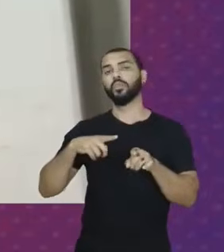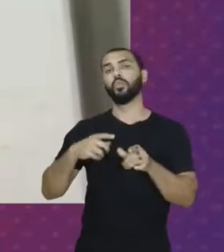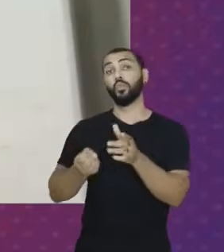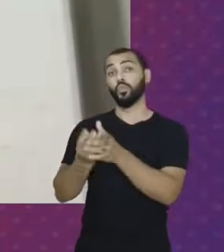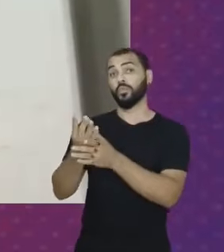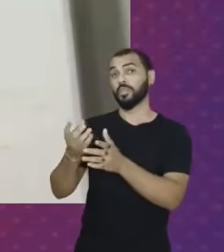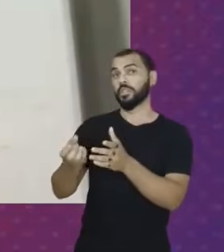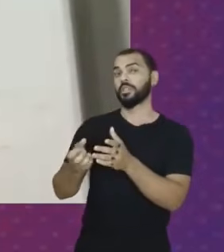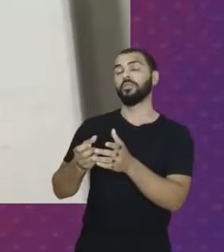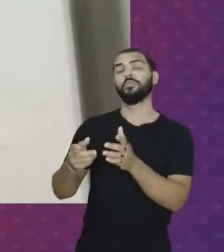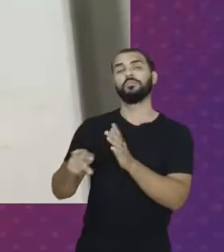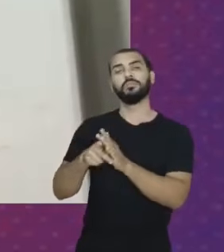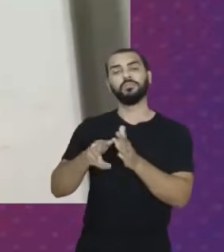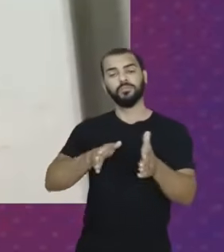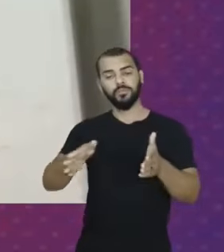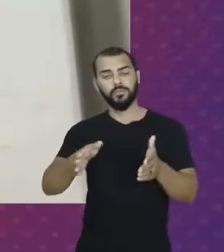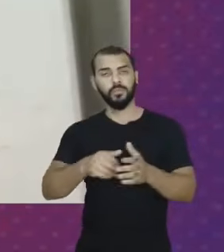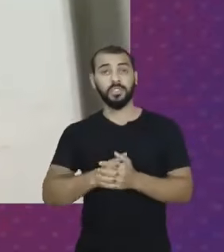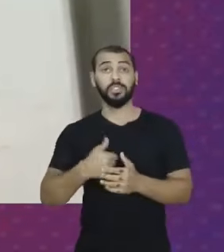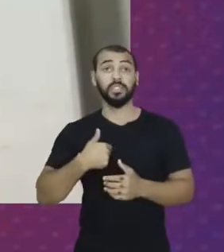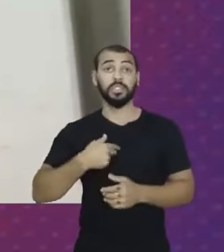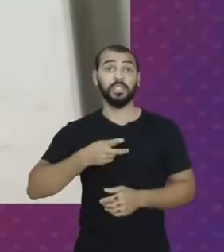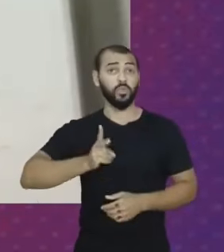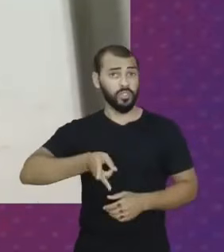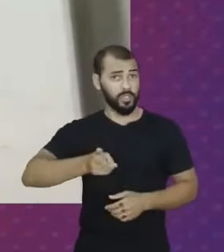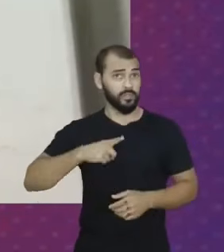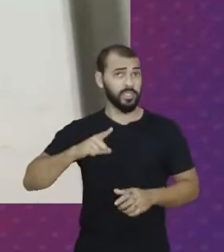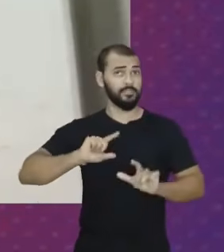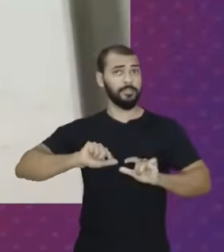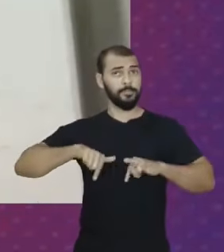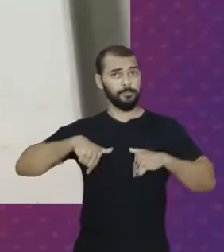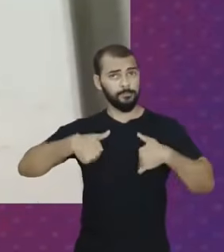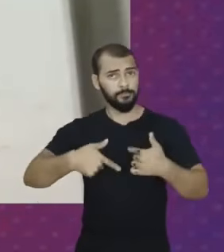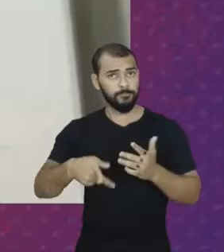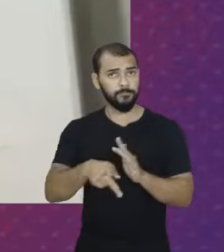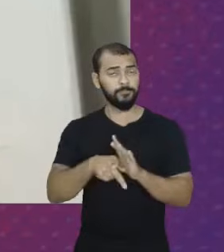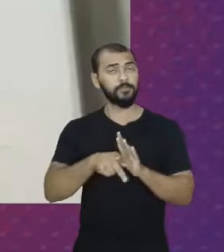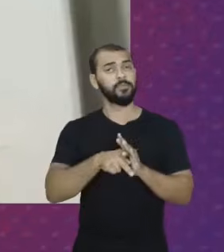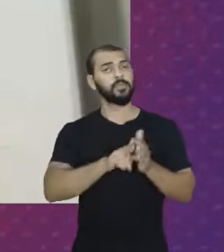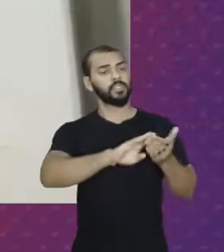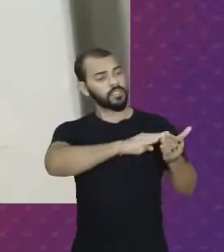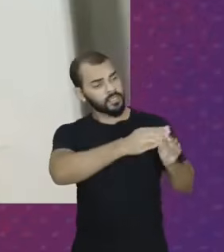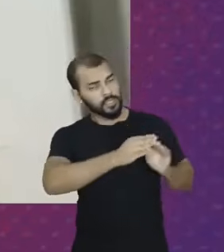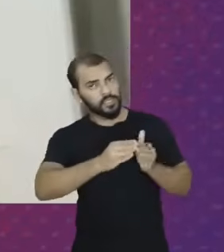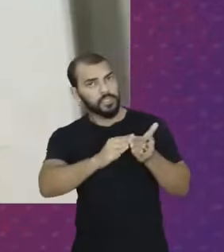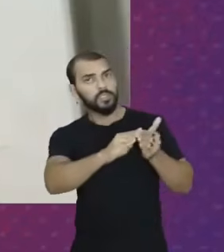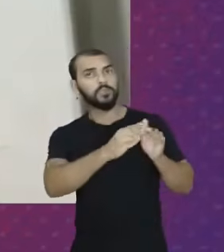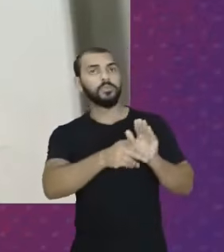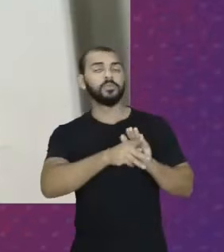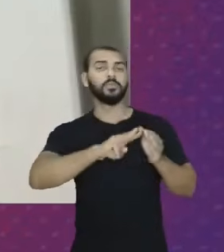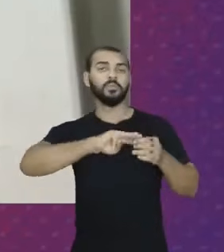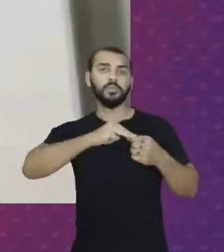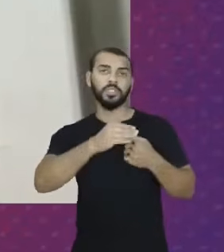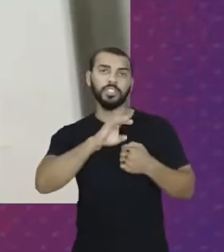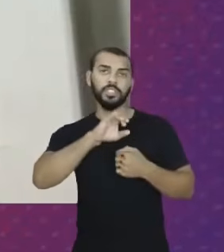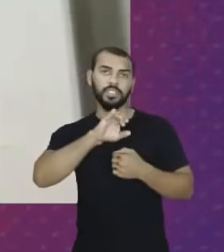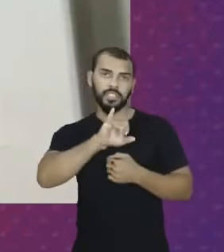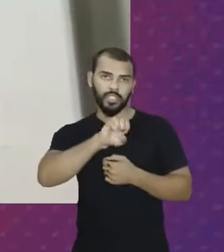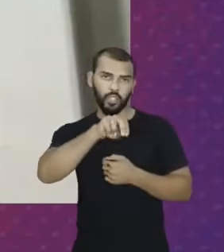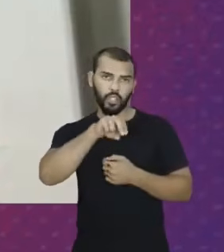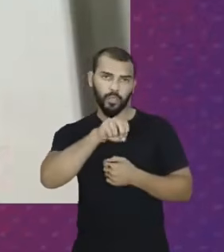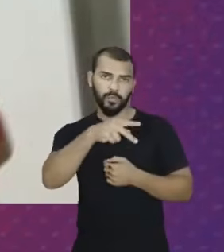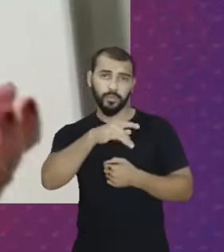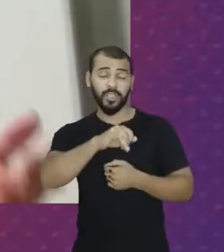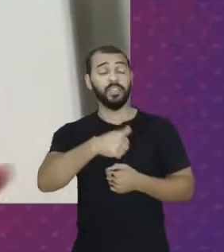mandato. Sempre vivi nas periferias do município de Sinop, então eu conheci as mazelas do que é ser uma